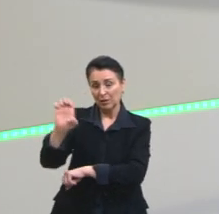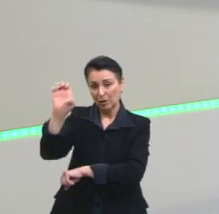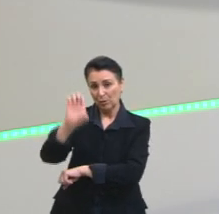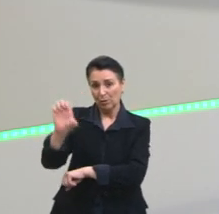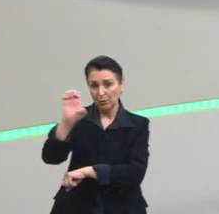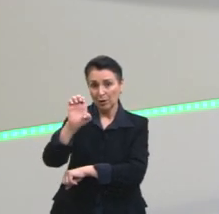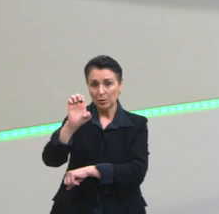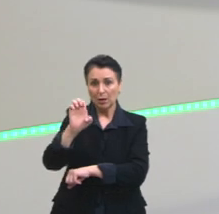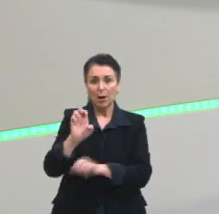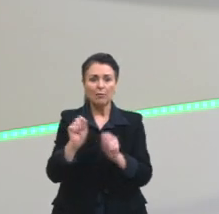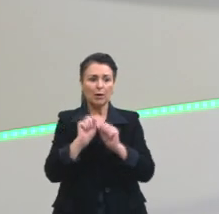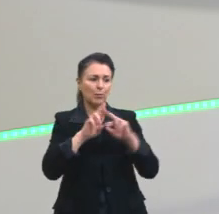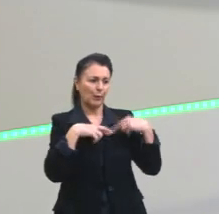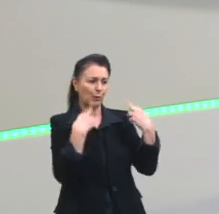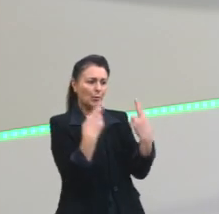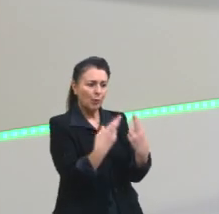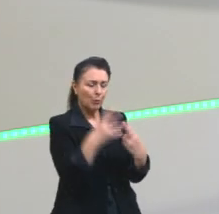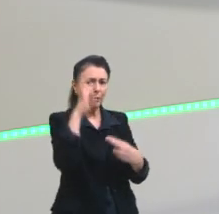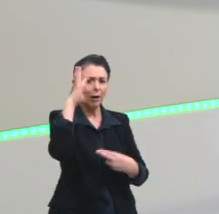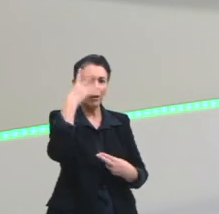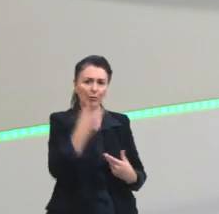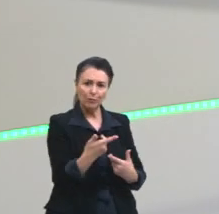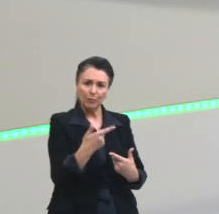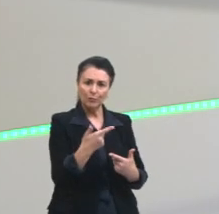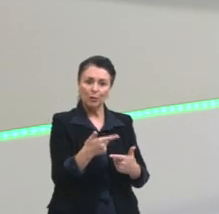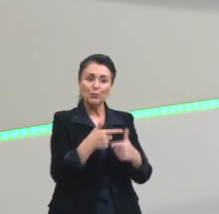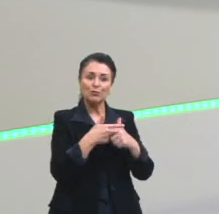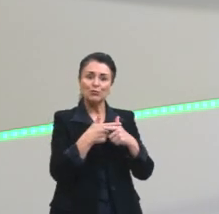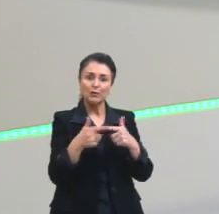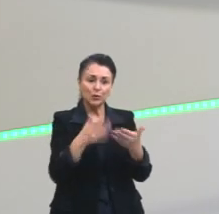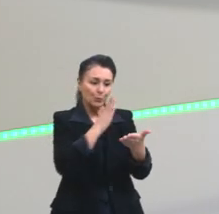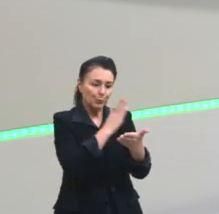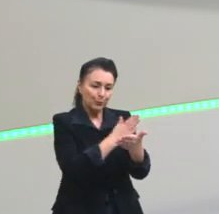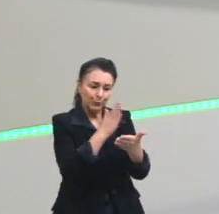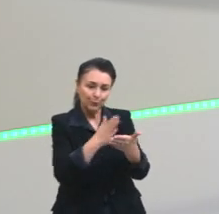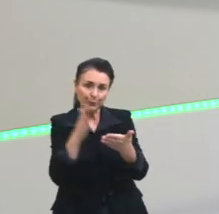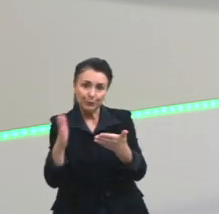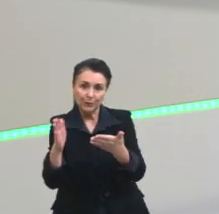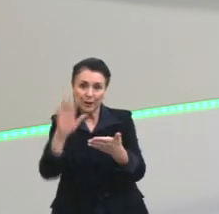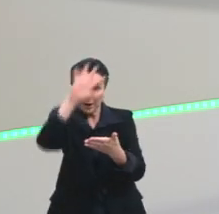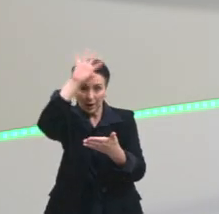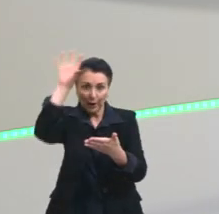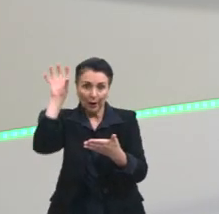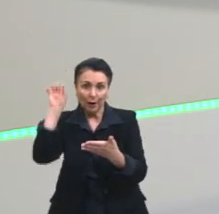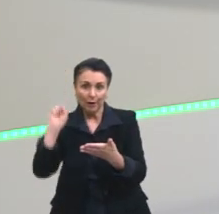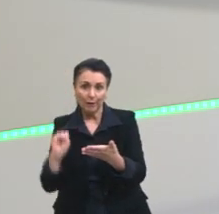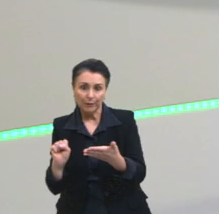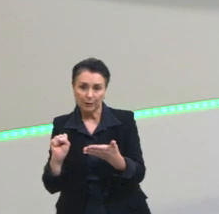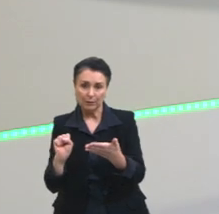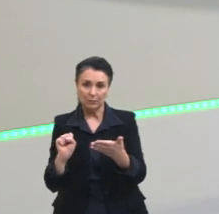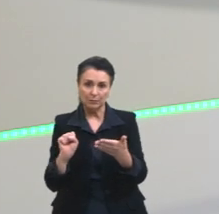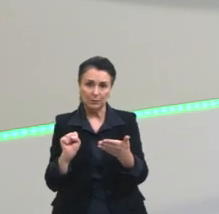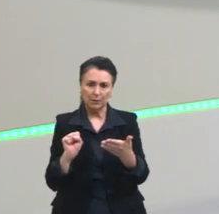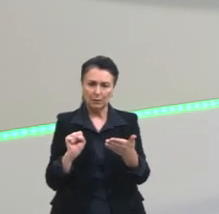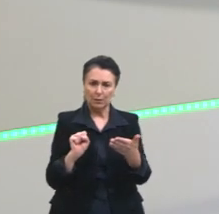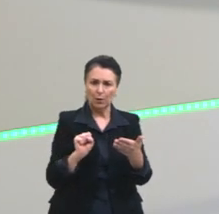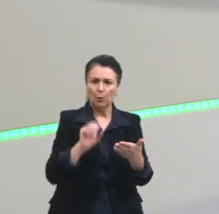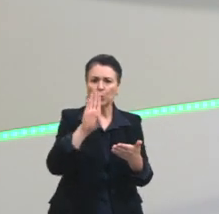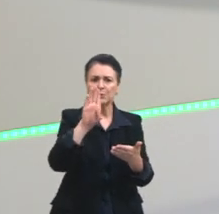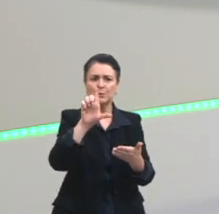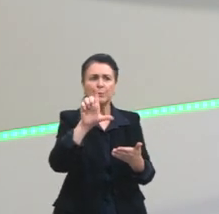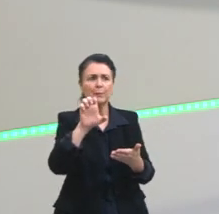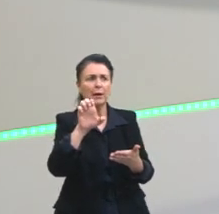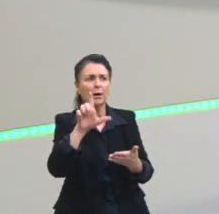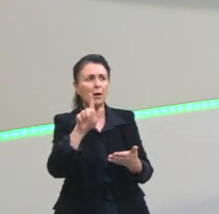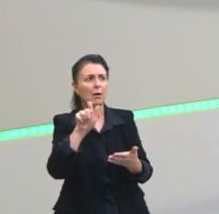partilha da África para dizer os franceses vão explorar essa região esses países aqui os Belgas